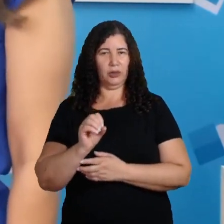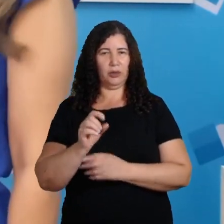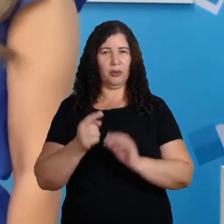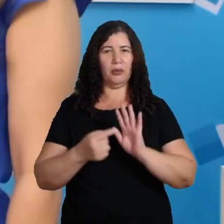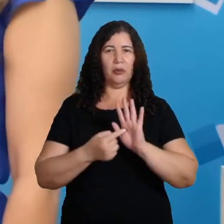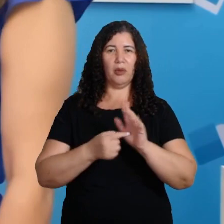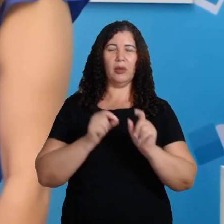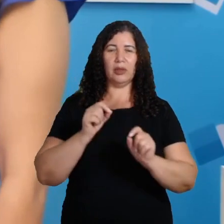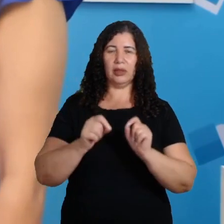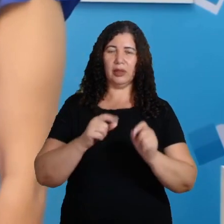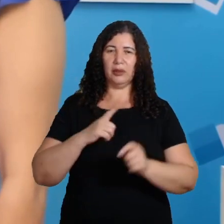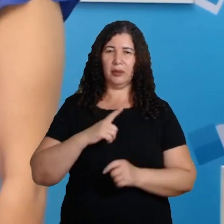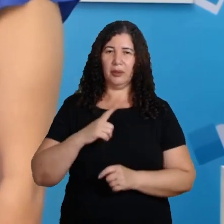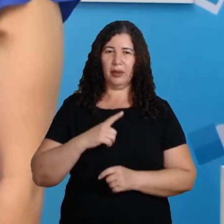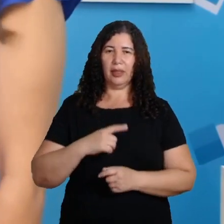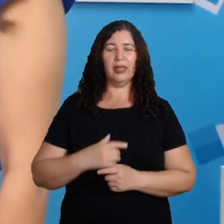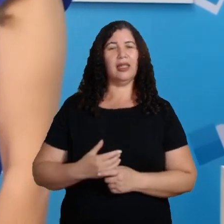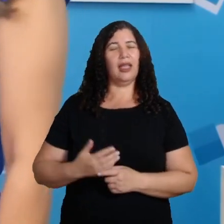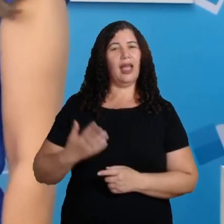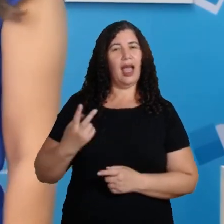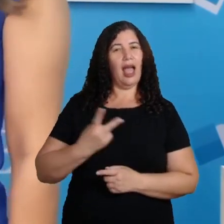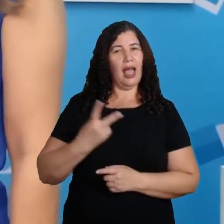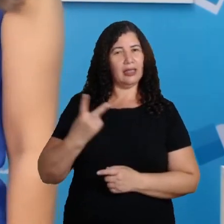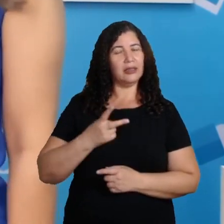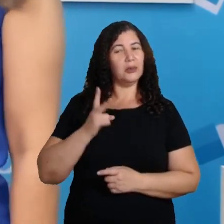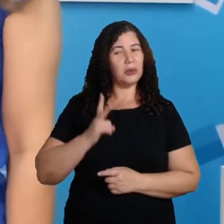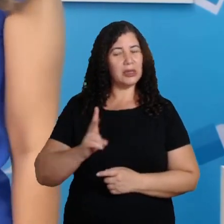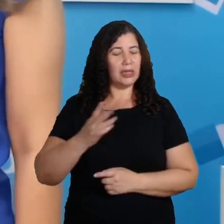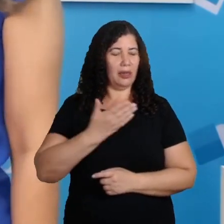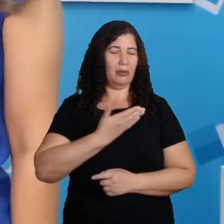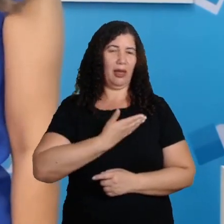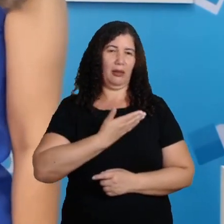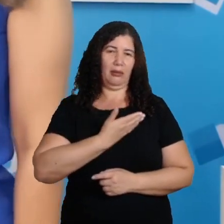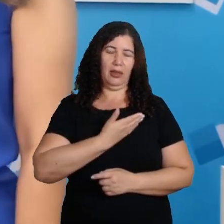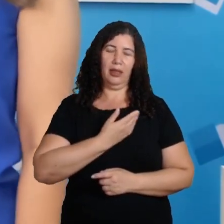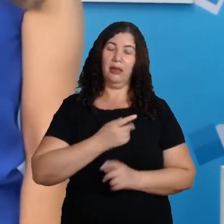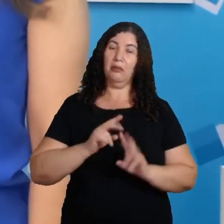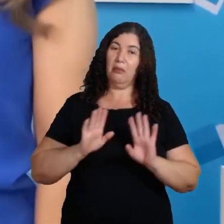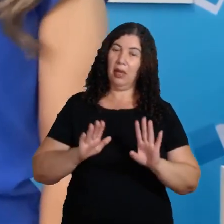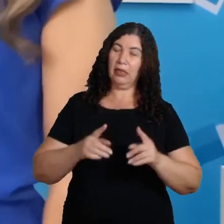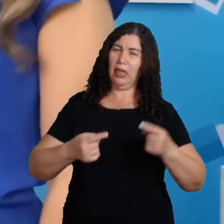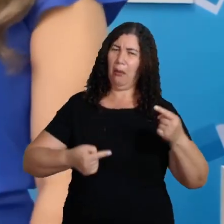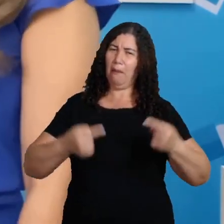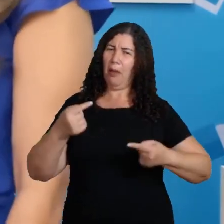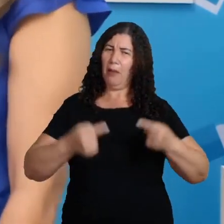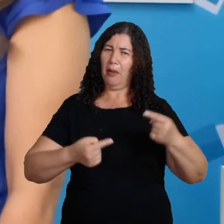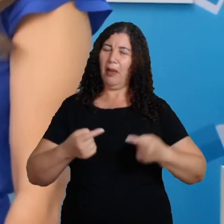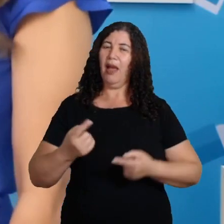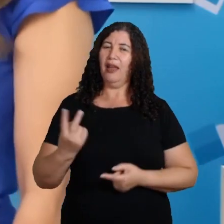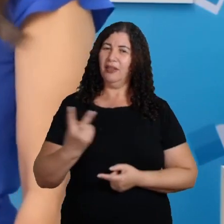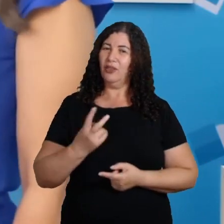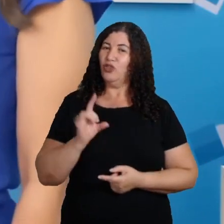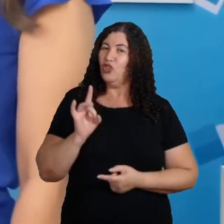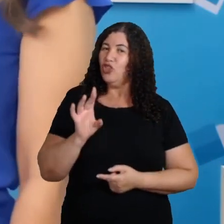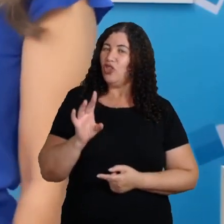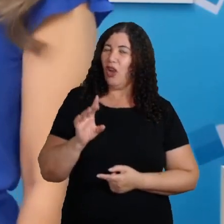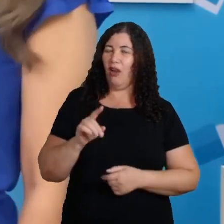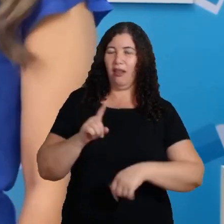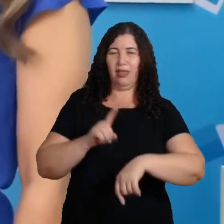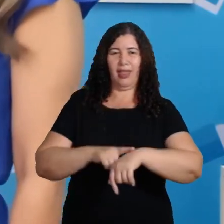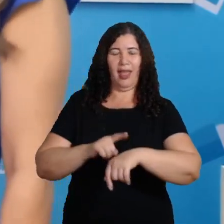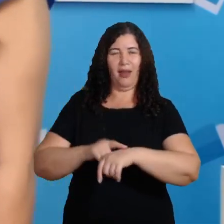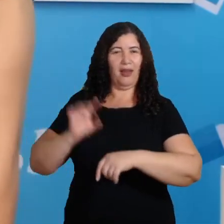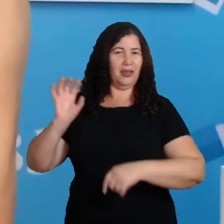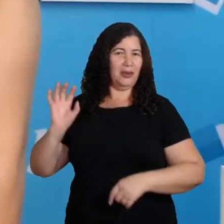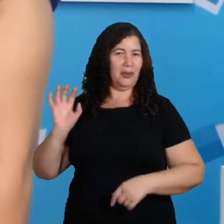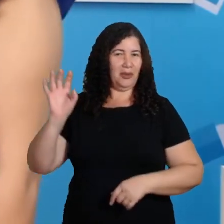ideia? A ideia de que elas sempre foram adversárias. Só que elas foram adversárias no handball. E